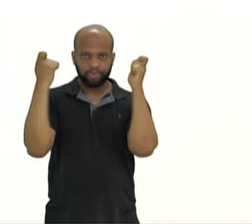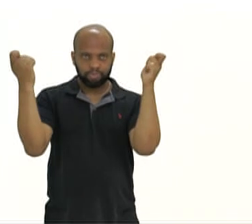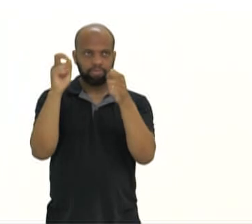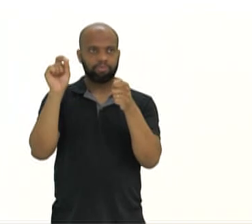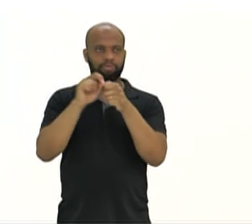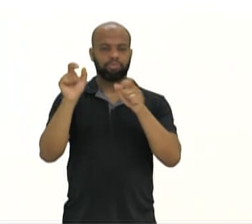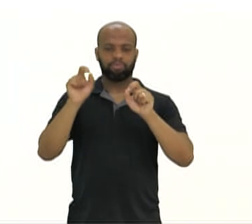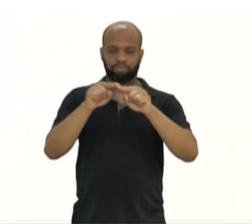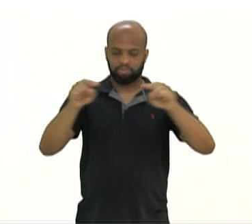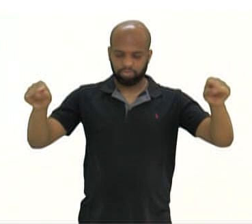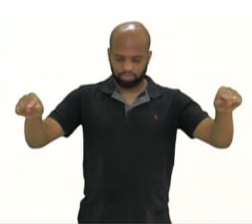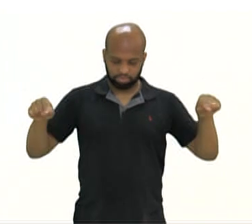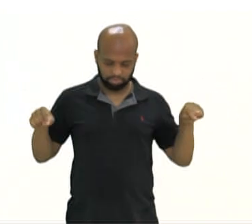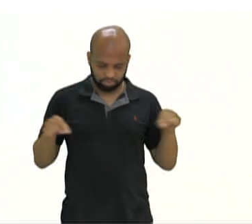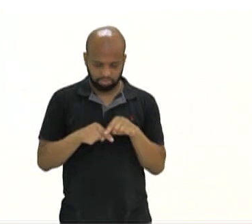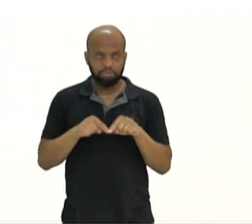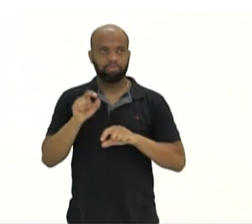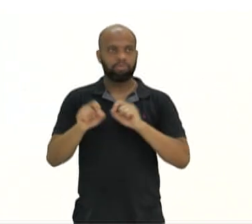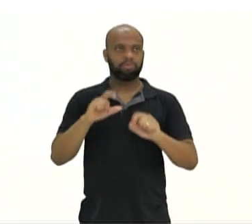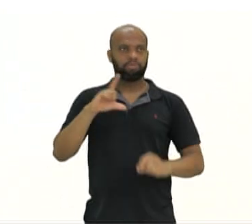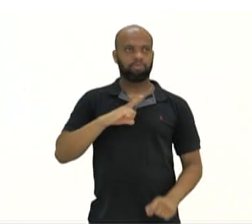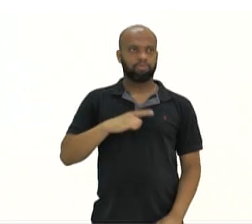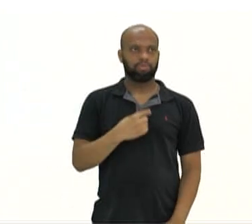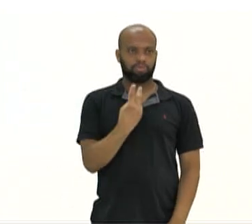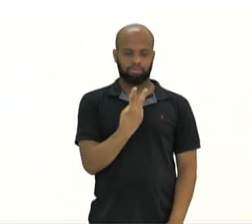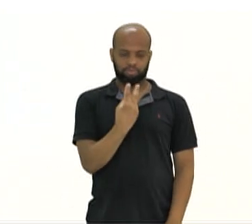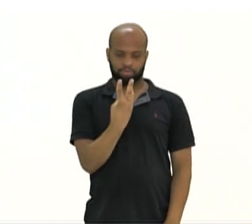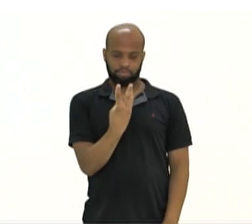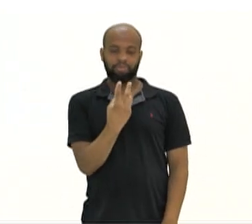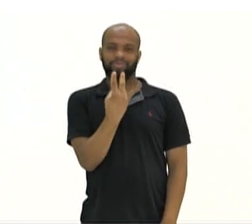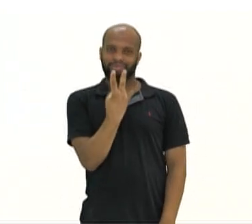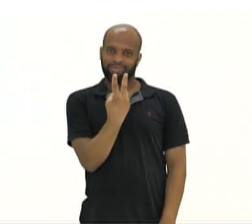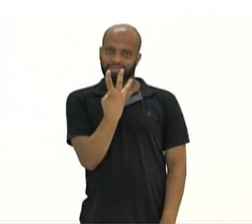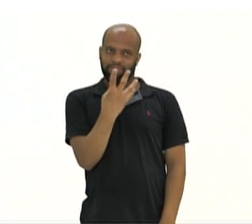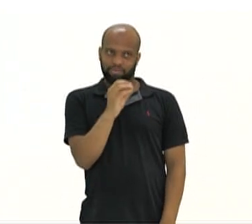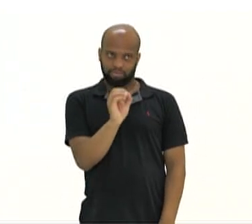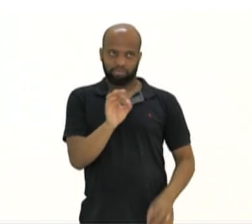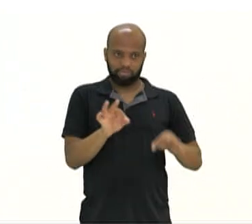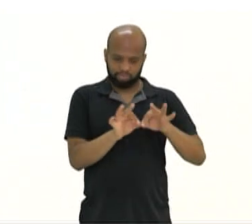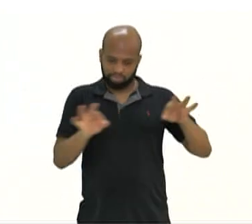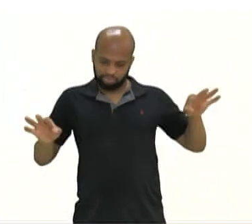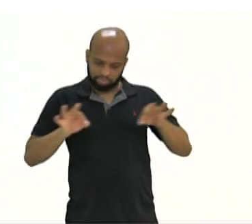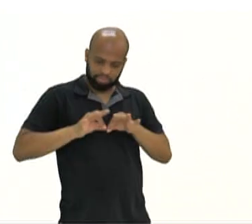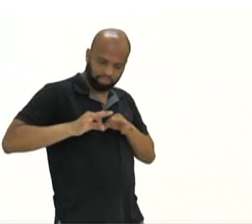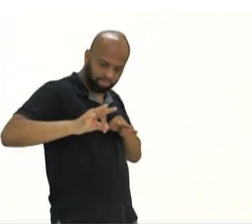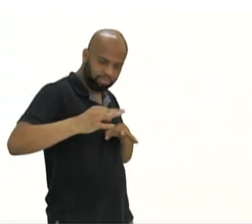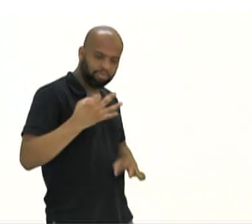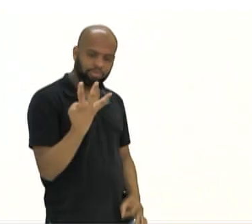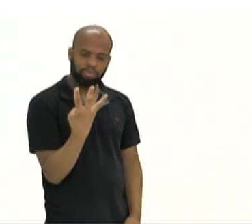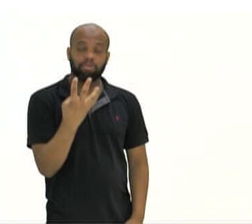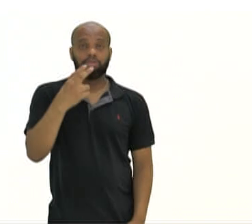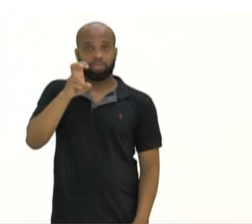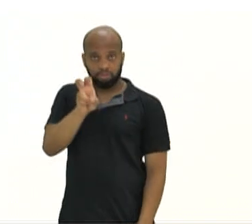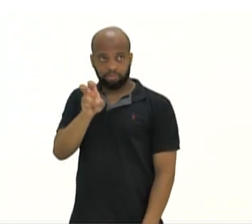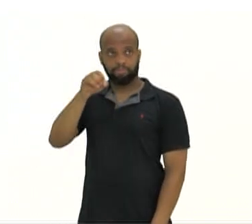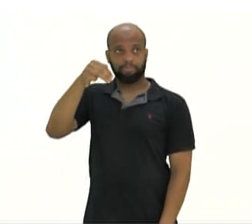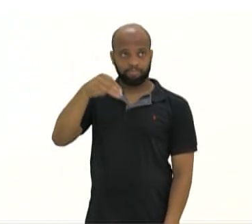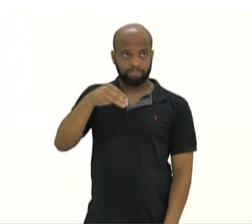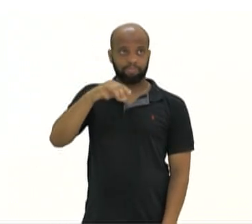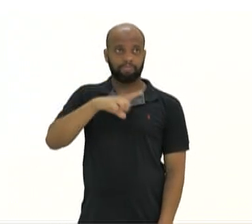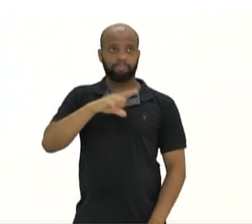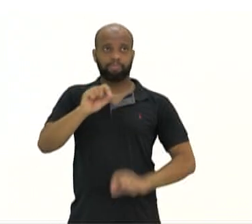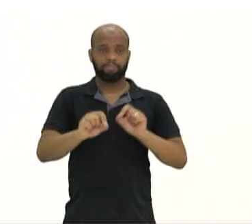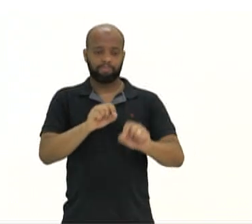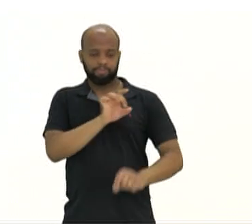de 240 metros por 45 metros. Sabendo que por cada 2 metros quadrados havia,